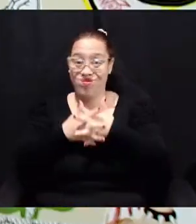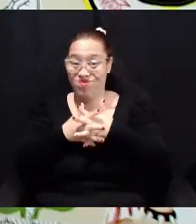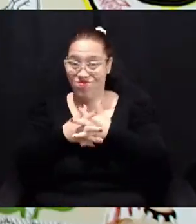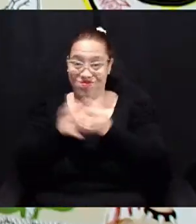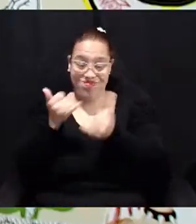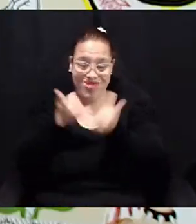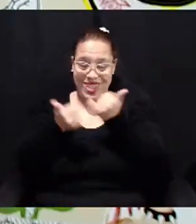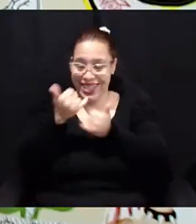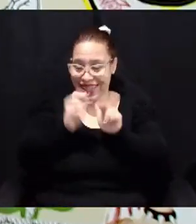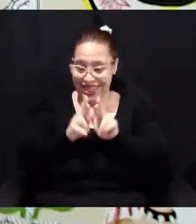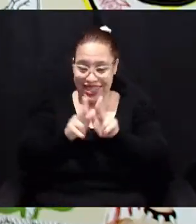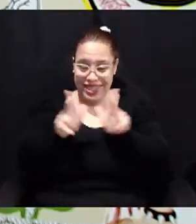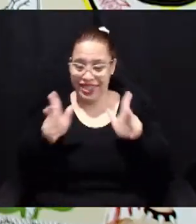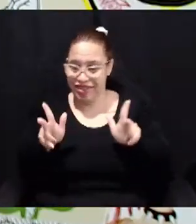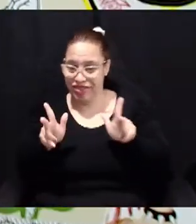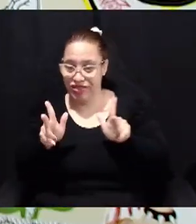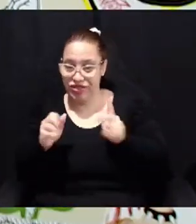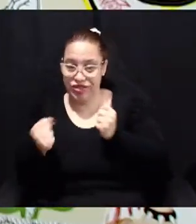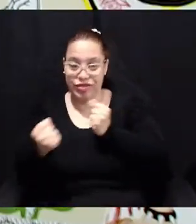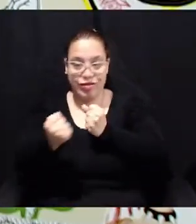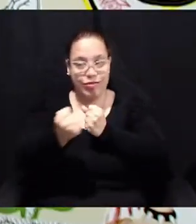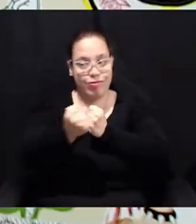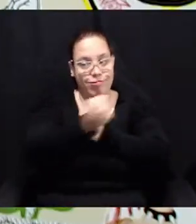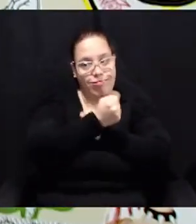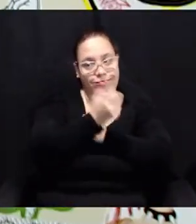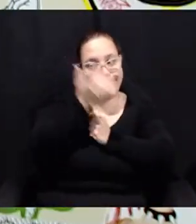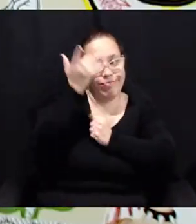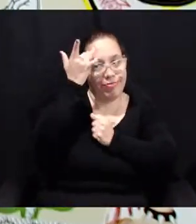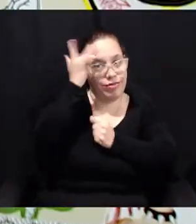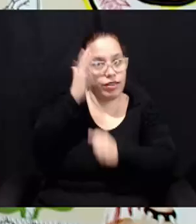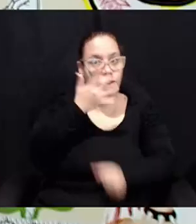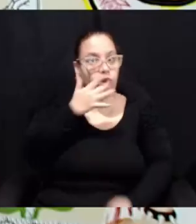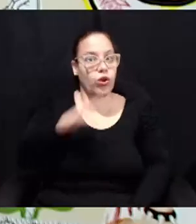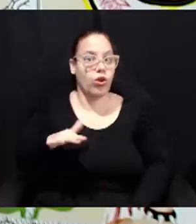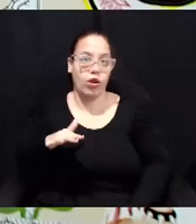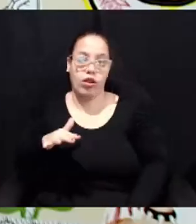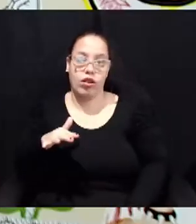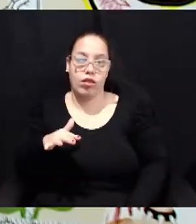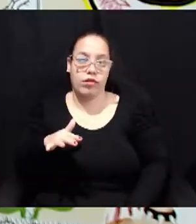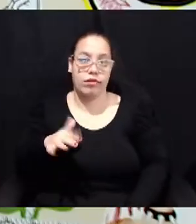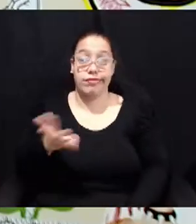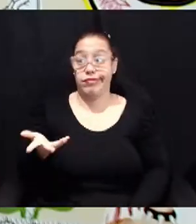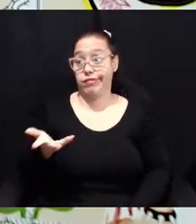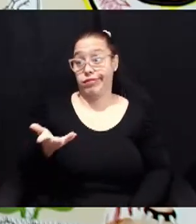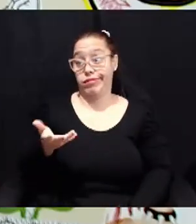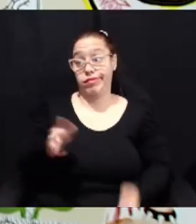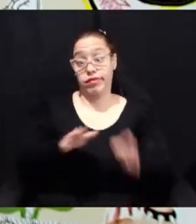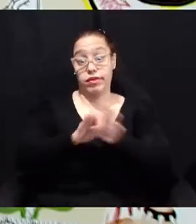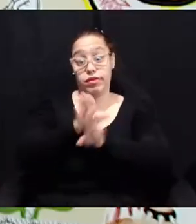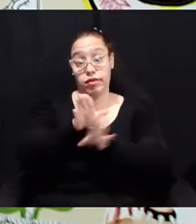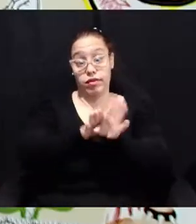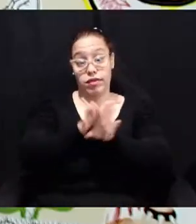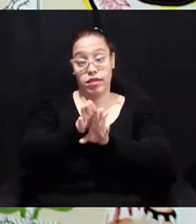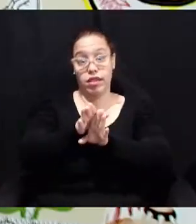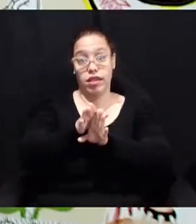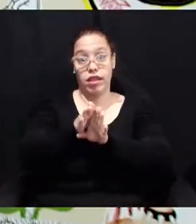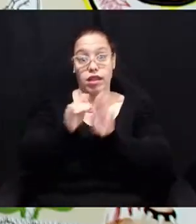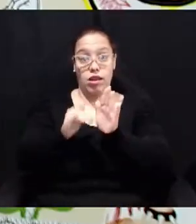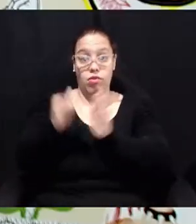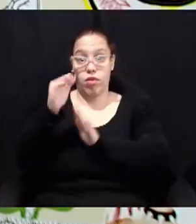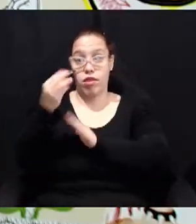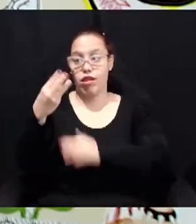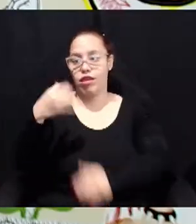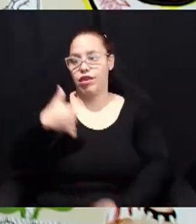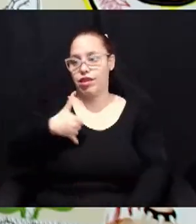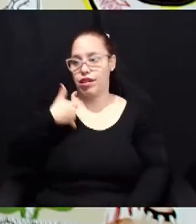para você proteger, porque você não sabe que criança vai pegar aquilo, por mais que tenha a indicação de ser para maior de 3 anos, a